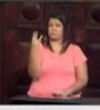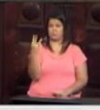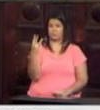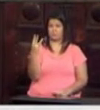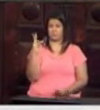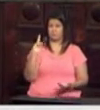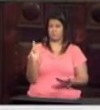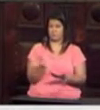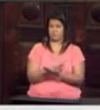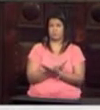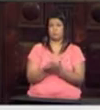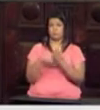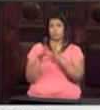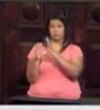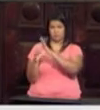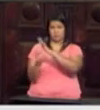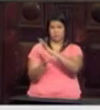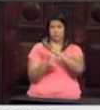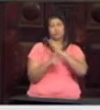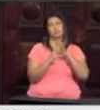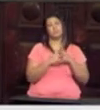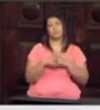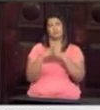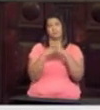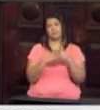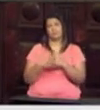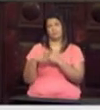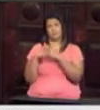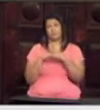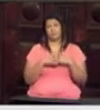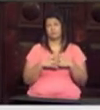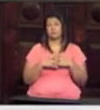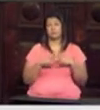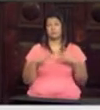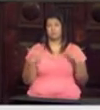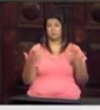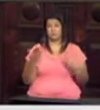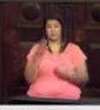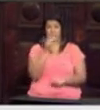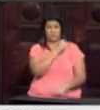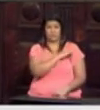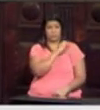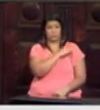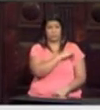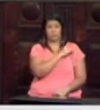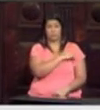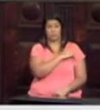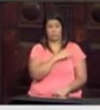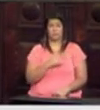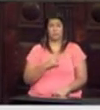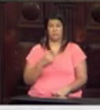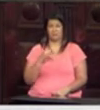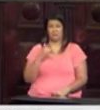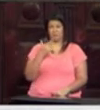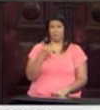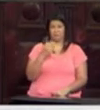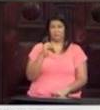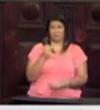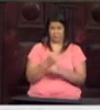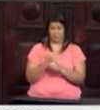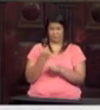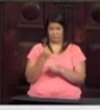9.943 ocorrências de roubo de carga. No Rio de Janeiro, somente em 2016,